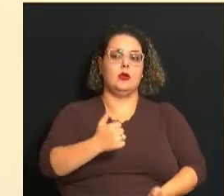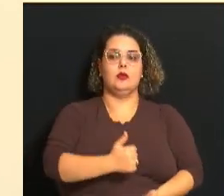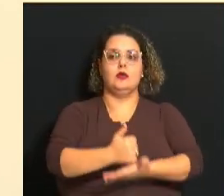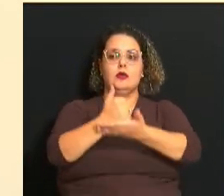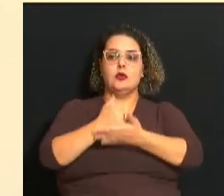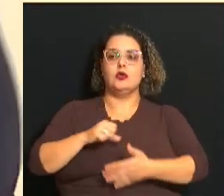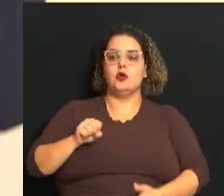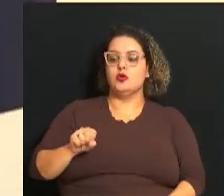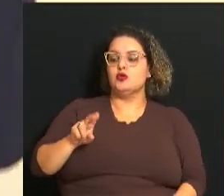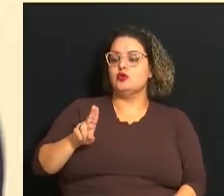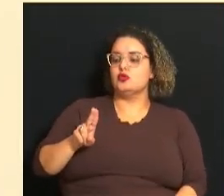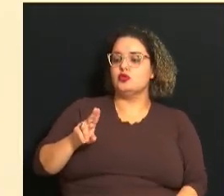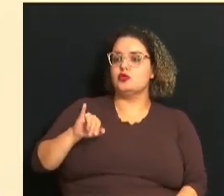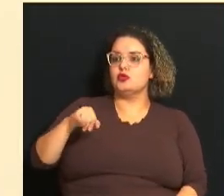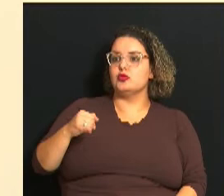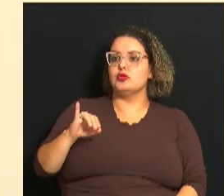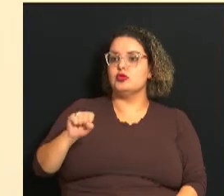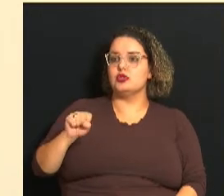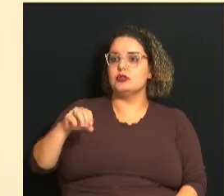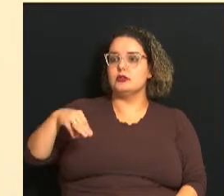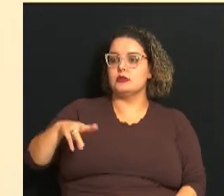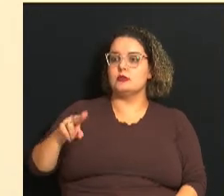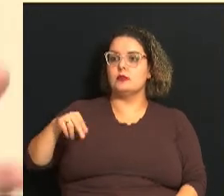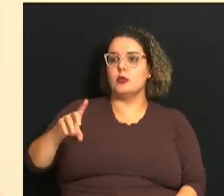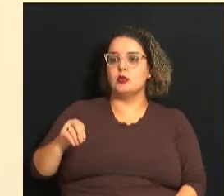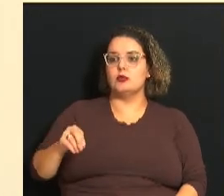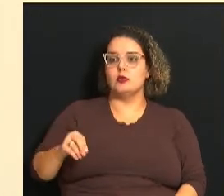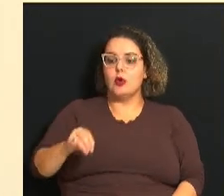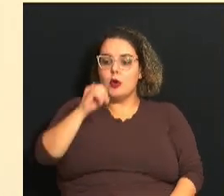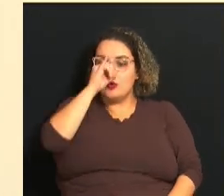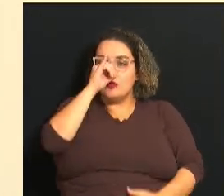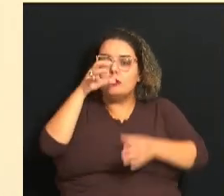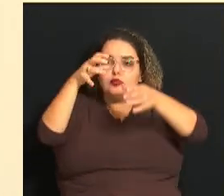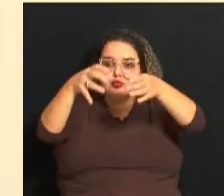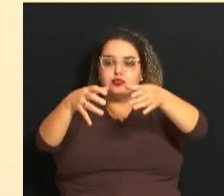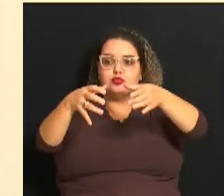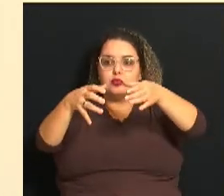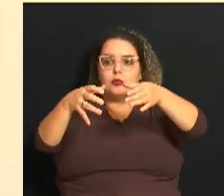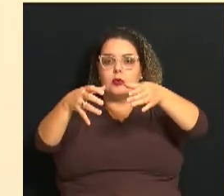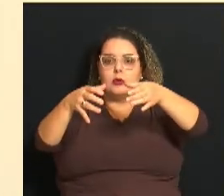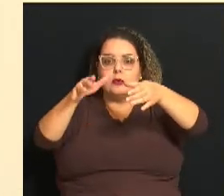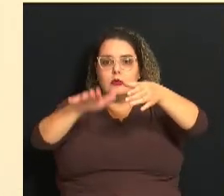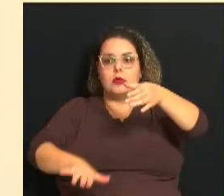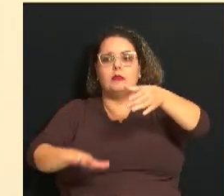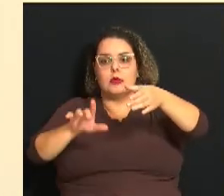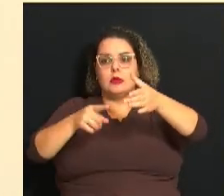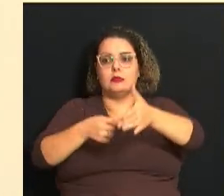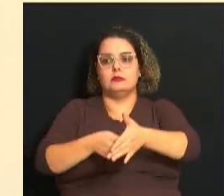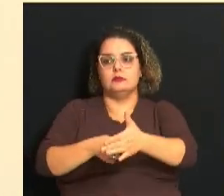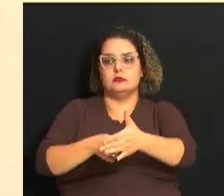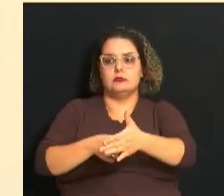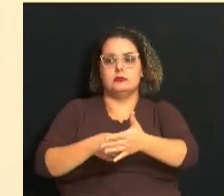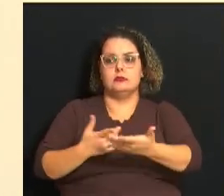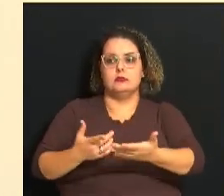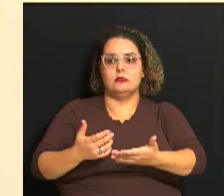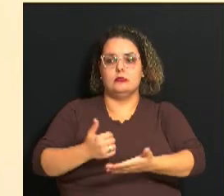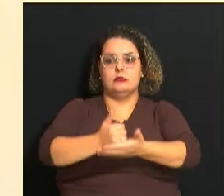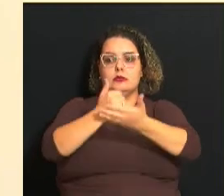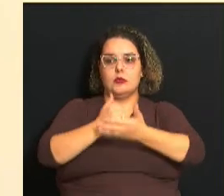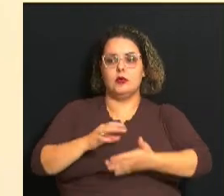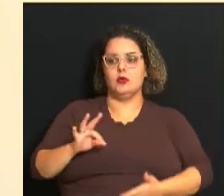sujismundos um porquinho quero colocava sobre a máquina enquanto a máquina estiver suja aquele porquinho ficava lá e chamava troféu